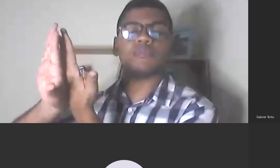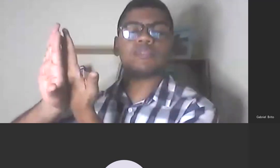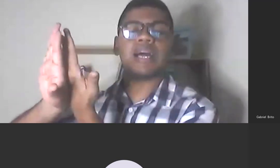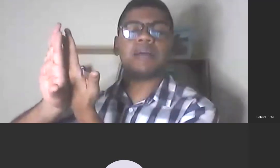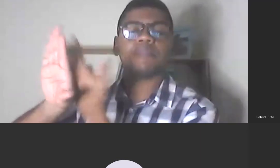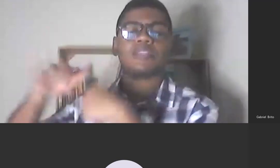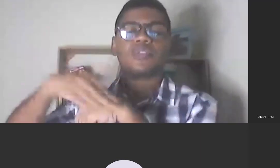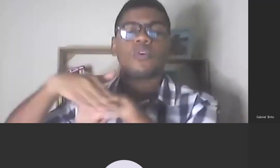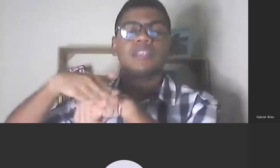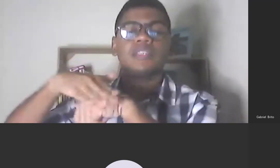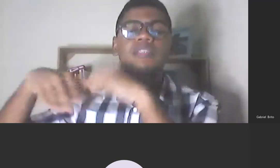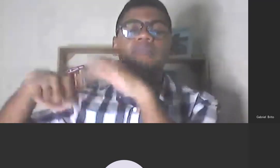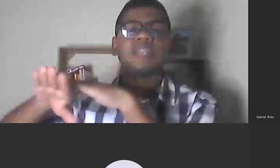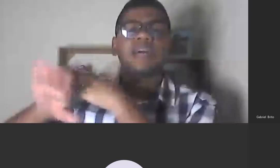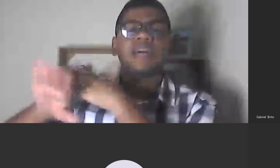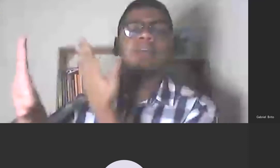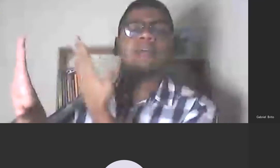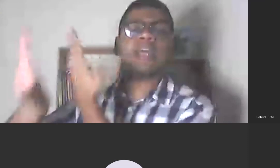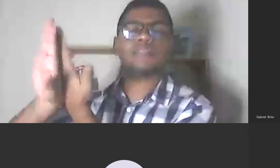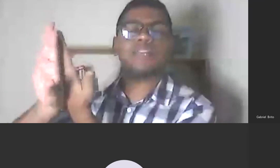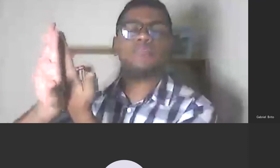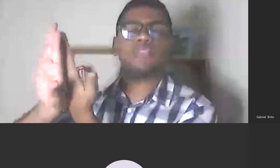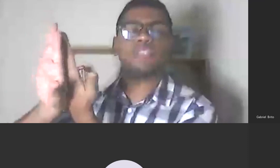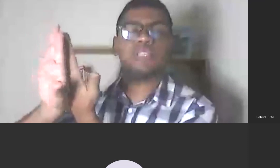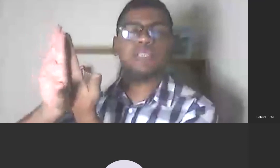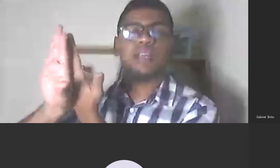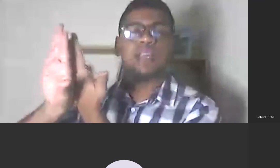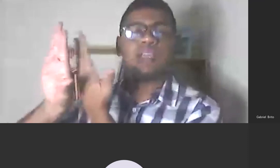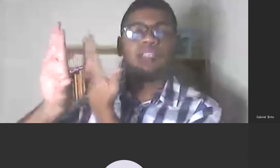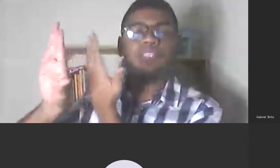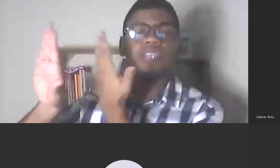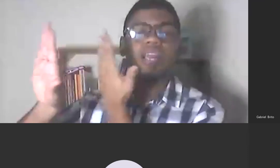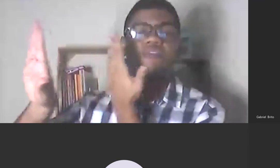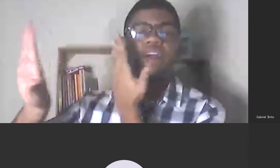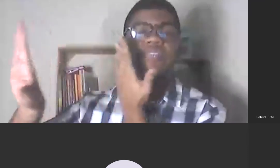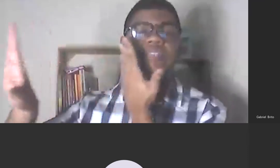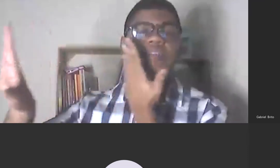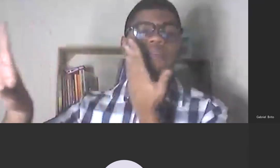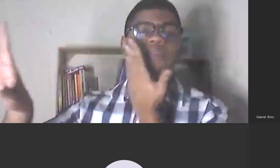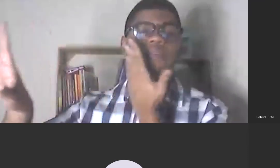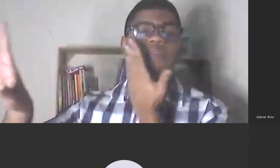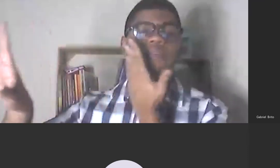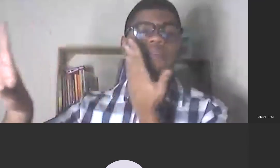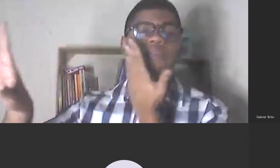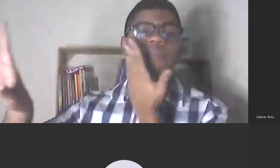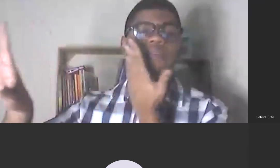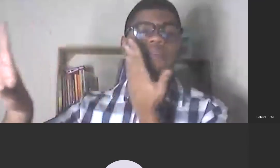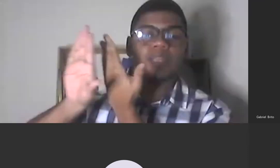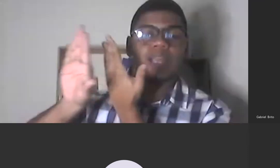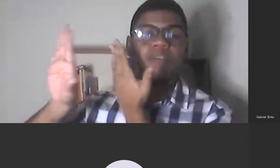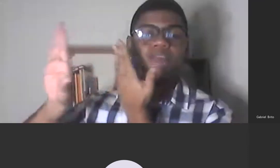dorso das mãos, tá? Pelas costas das mãos, tá? Elas vão estar juntinhas e a gente afasta uma da